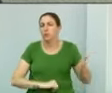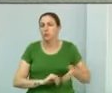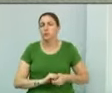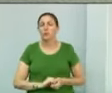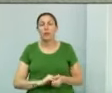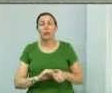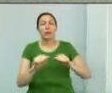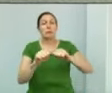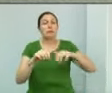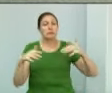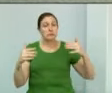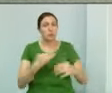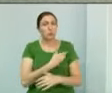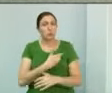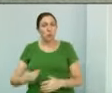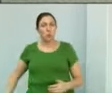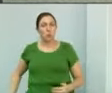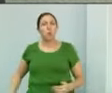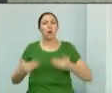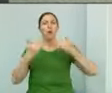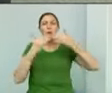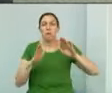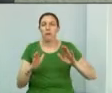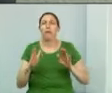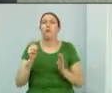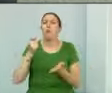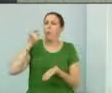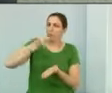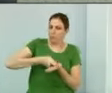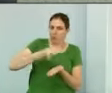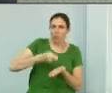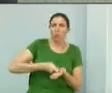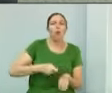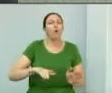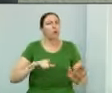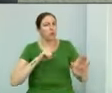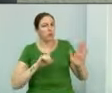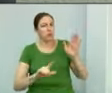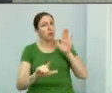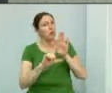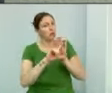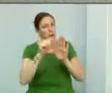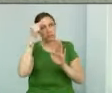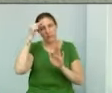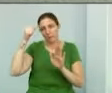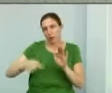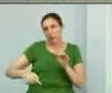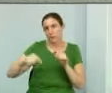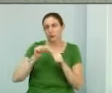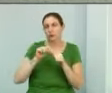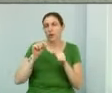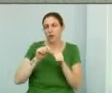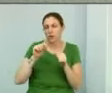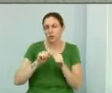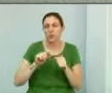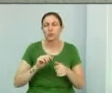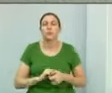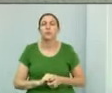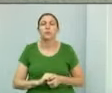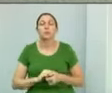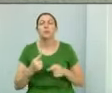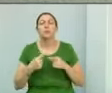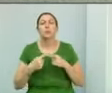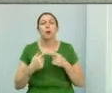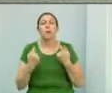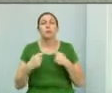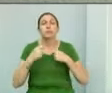ela tem que ser feita, tá? Tá aí previsto, inclusive, na Lei de Responsabilidade Fiscal, que fala que a